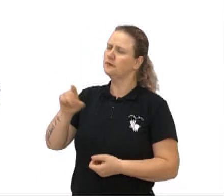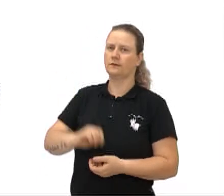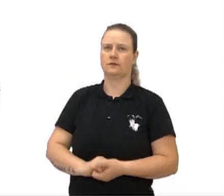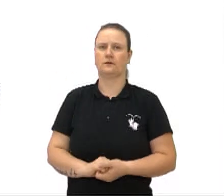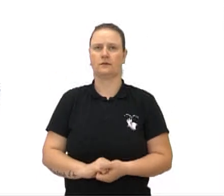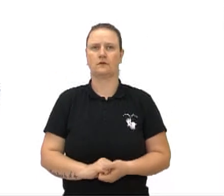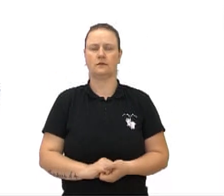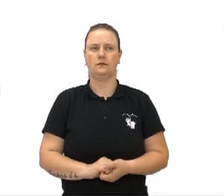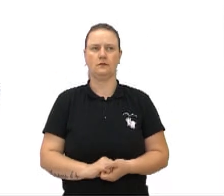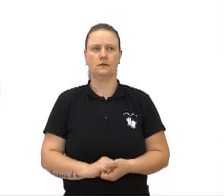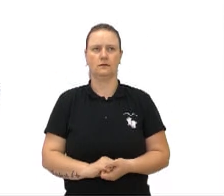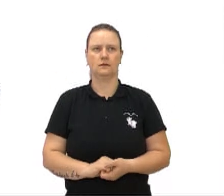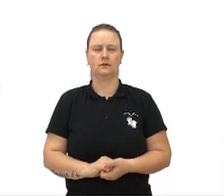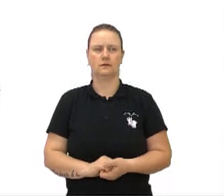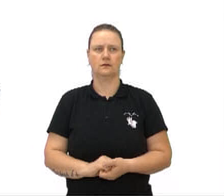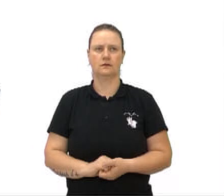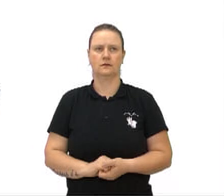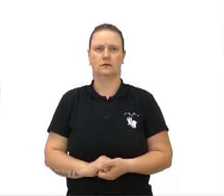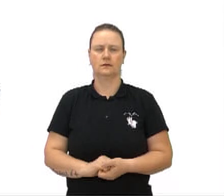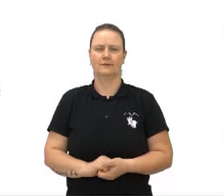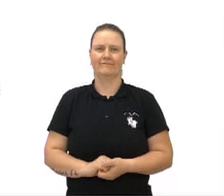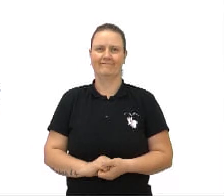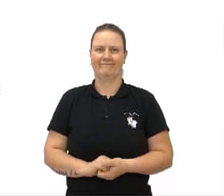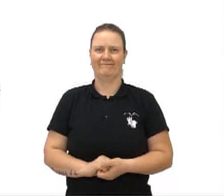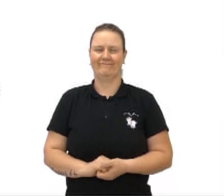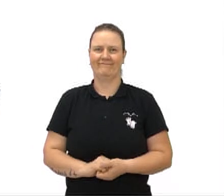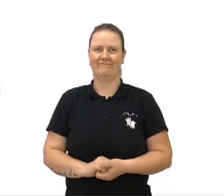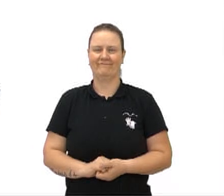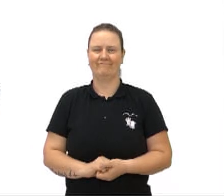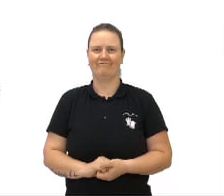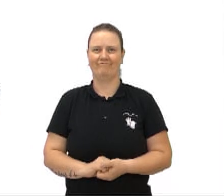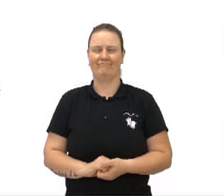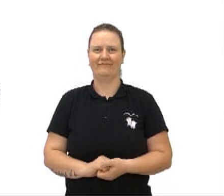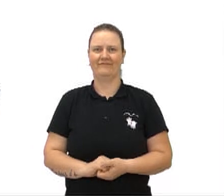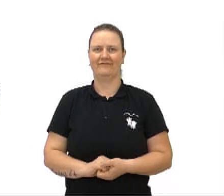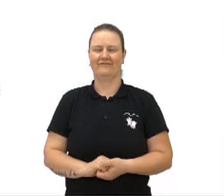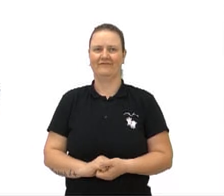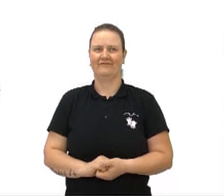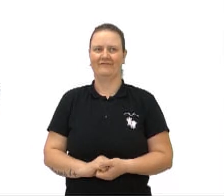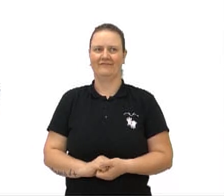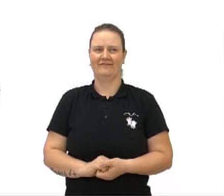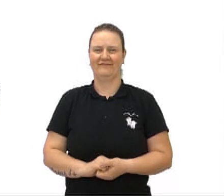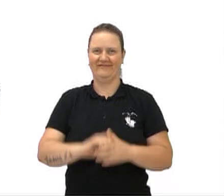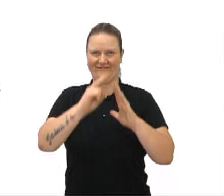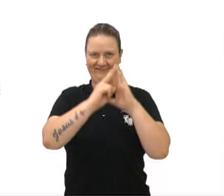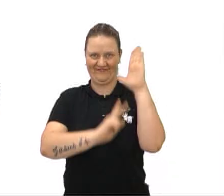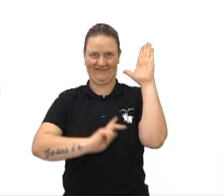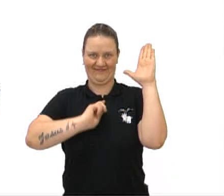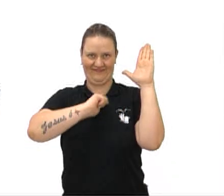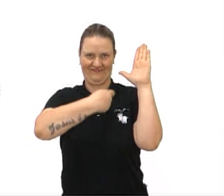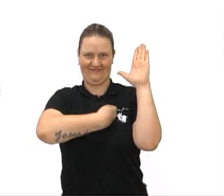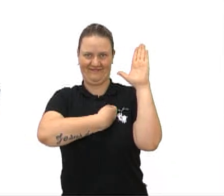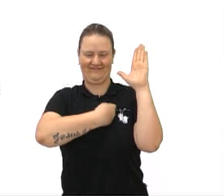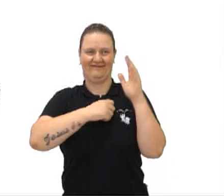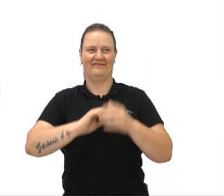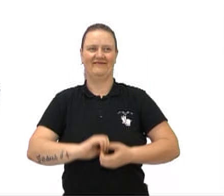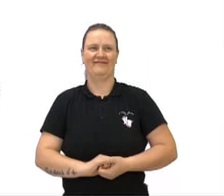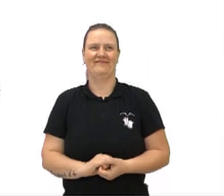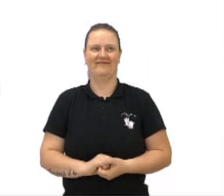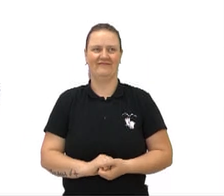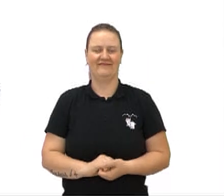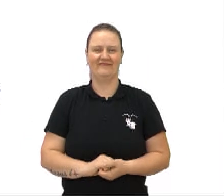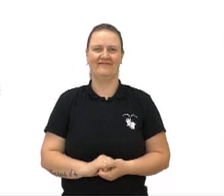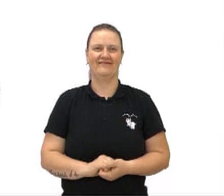Estupendamente, e usted? Todo bien, e usted? Muy bien, gracias. Genial,